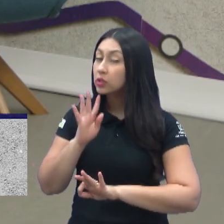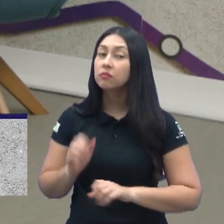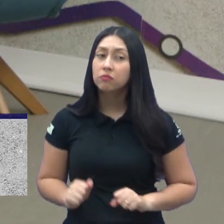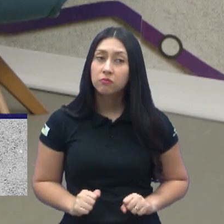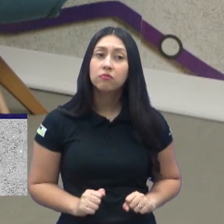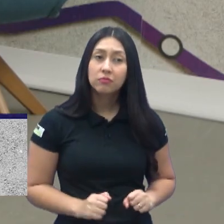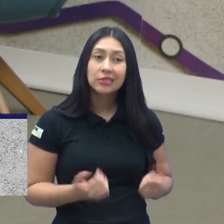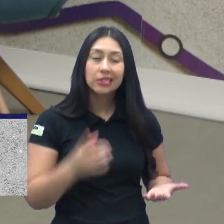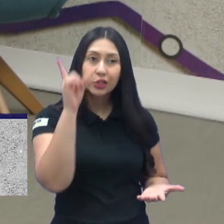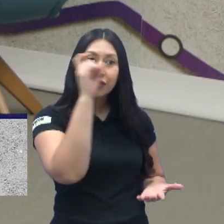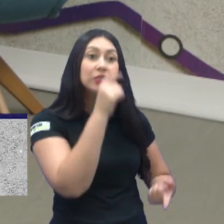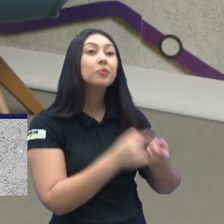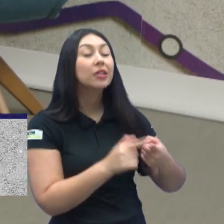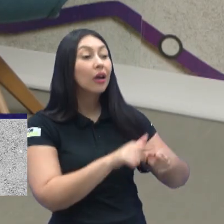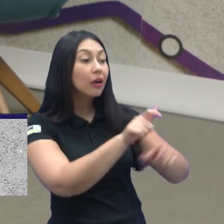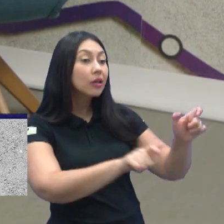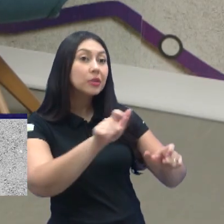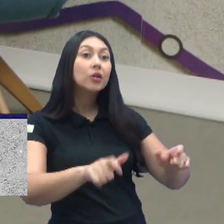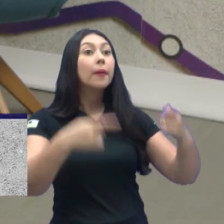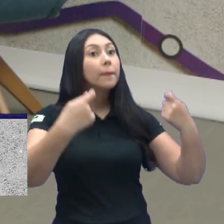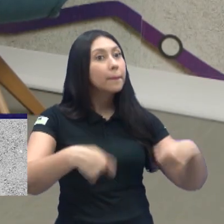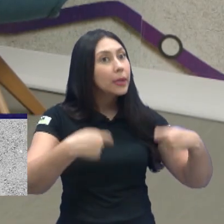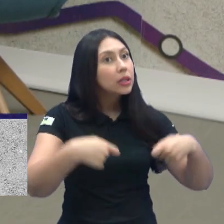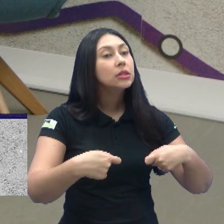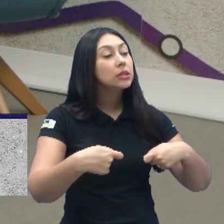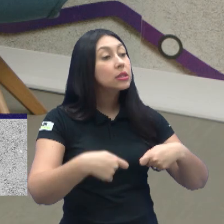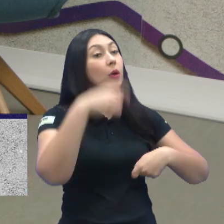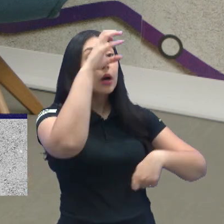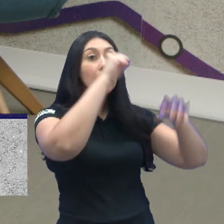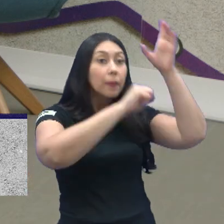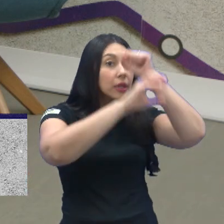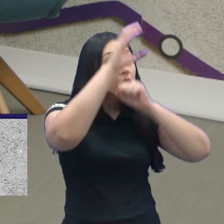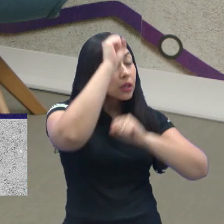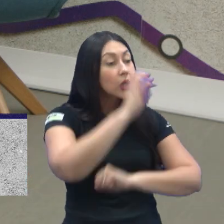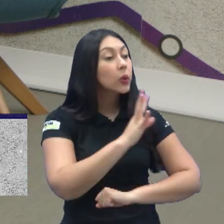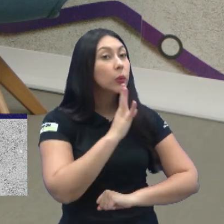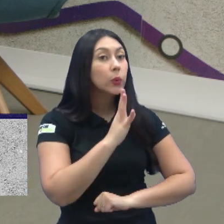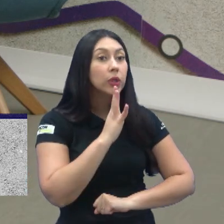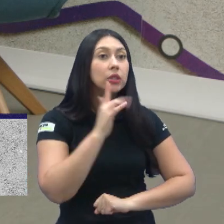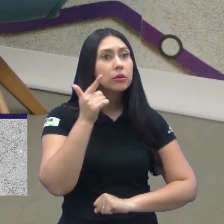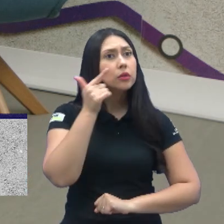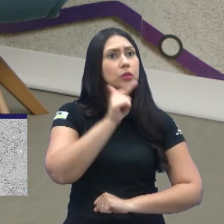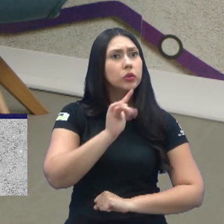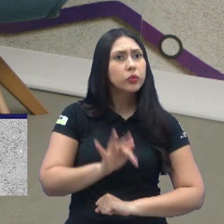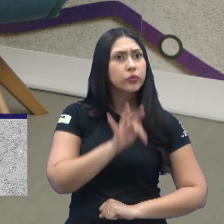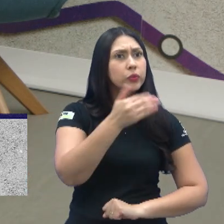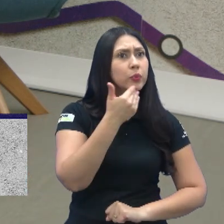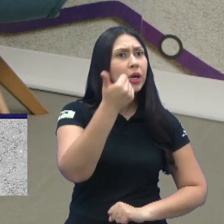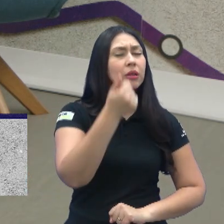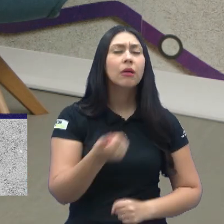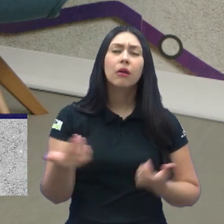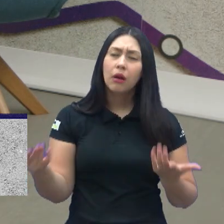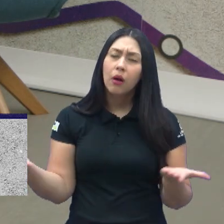complicado isso, né? As pessoas precisam irem se atualizando e se informando para ter um futuro tranquilo, né, doutora? E hoje em